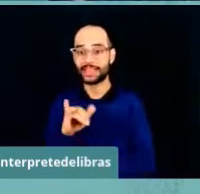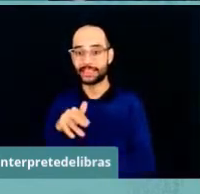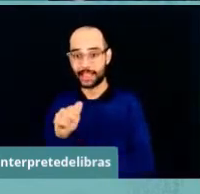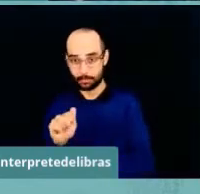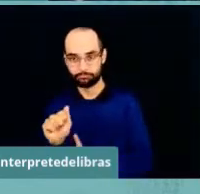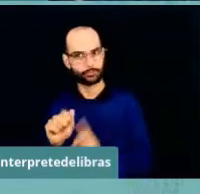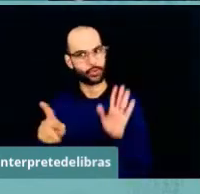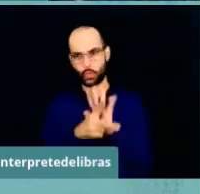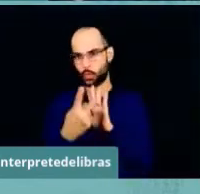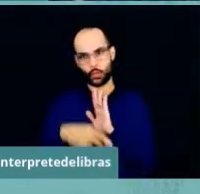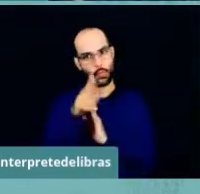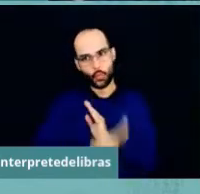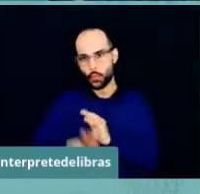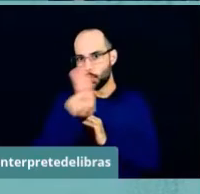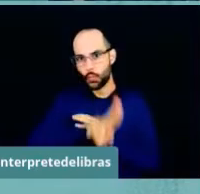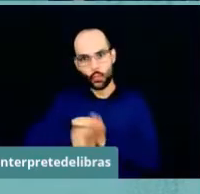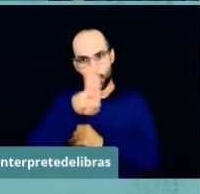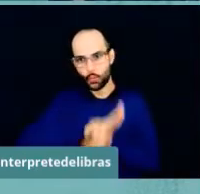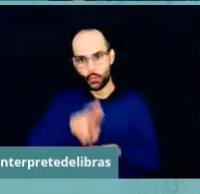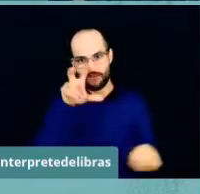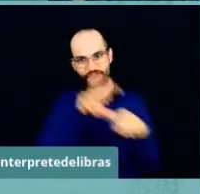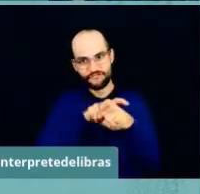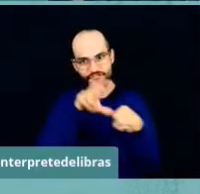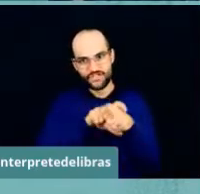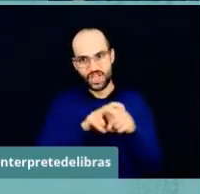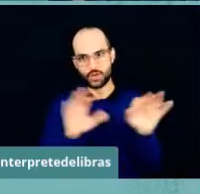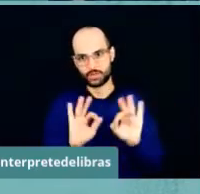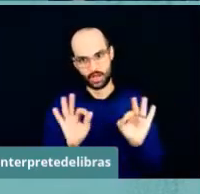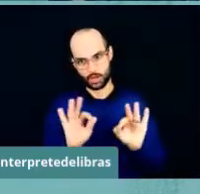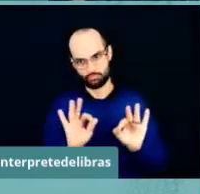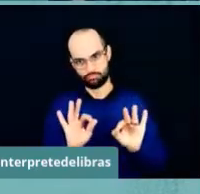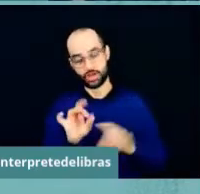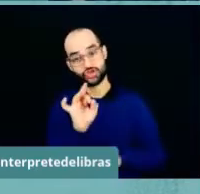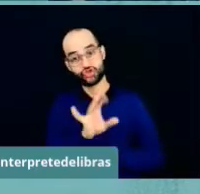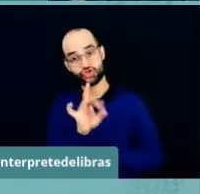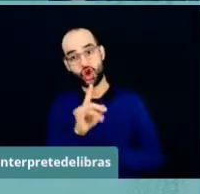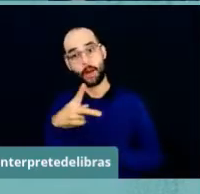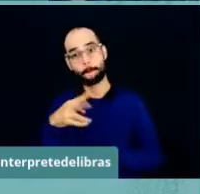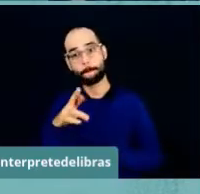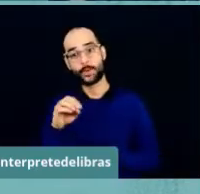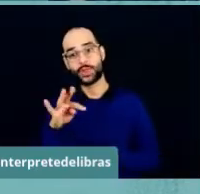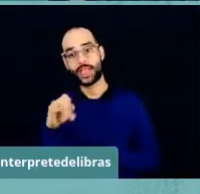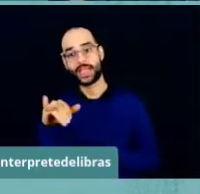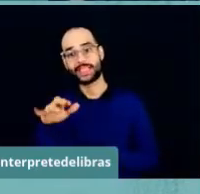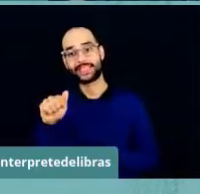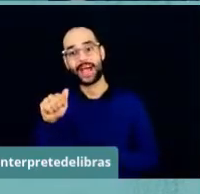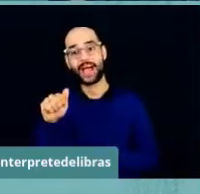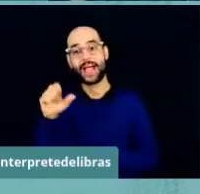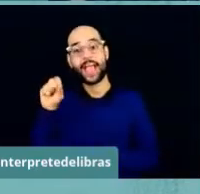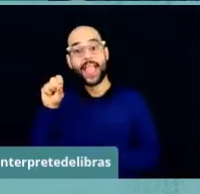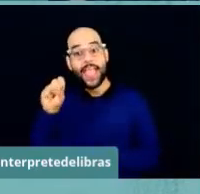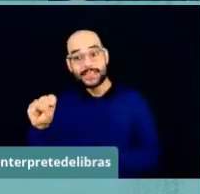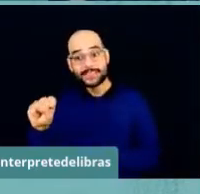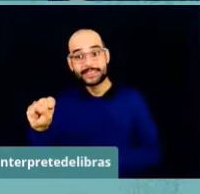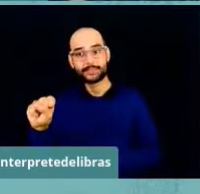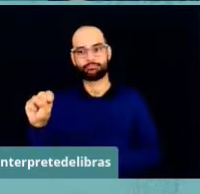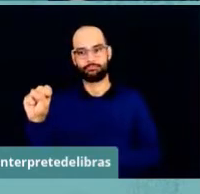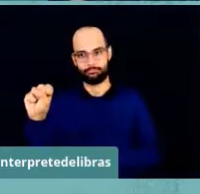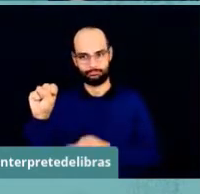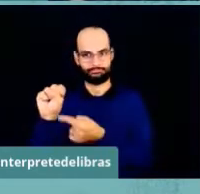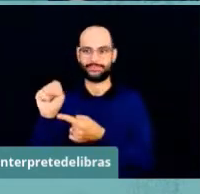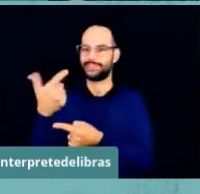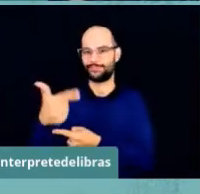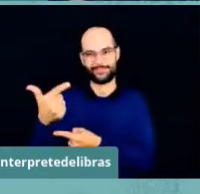envolvido aqui, eu tenho só a proteína S, só uma parte do vírus, ou seja, ela também não vai causar